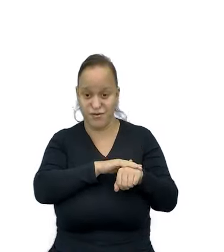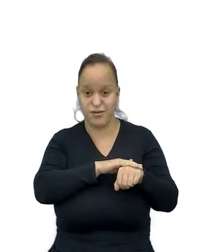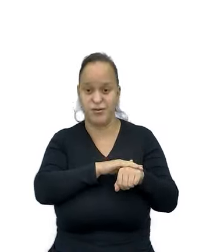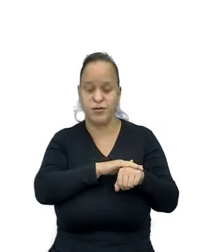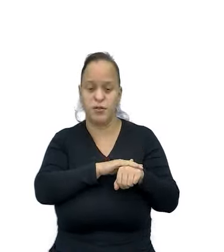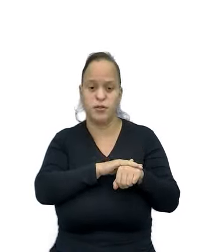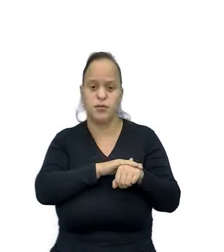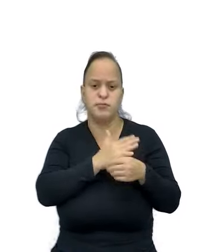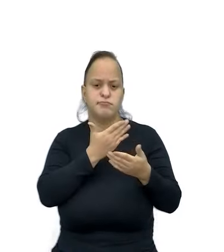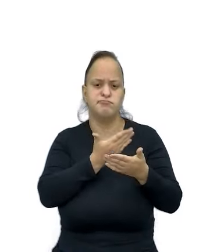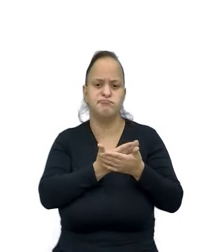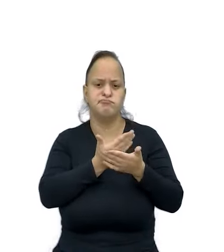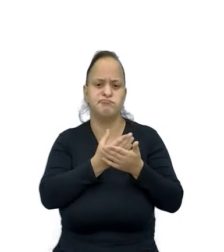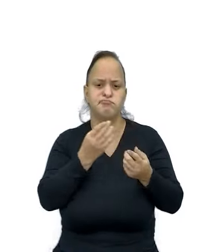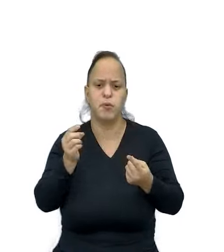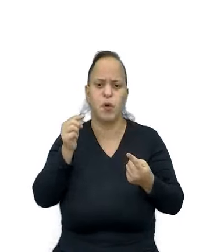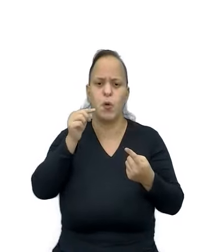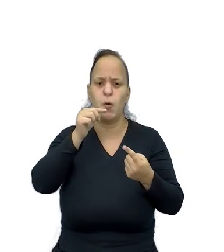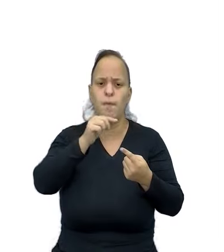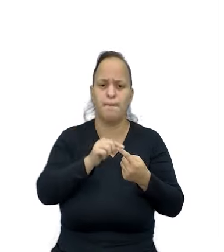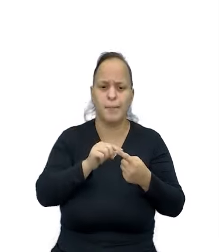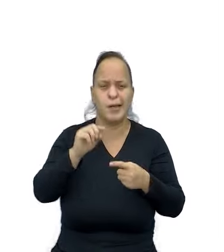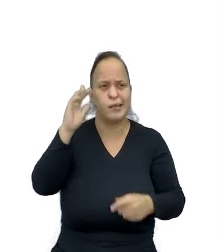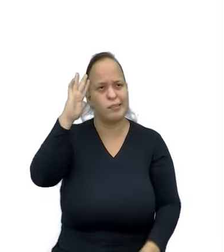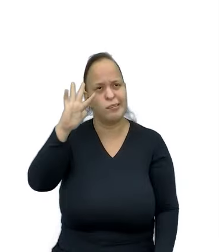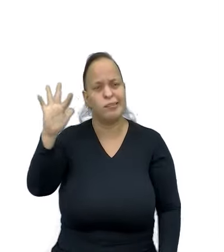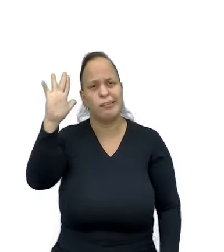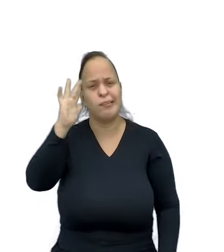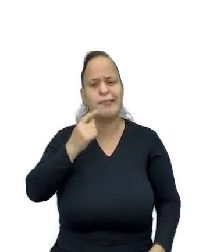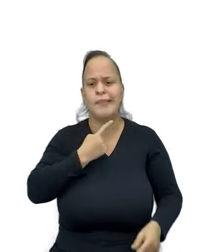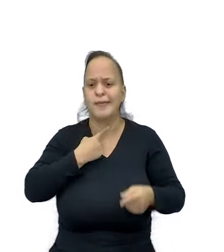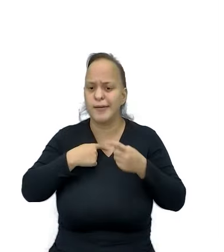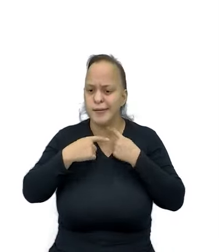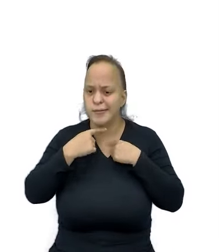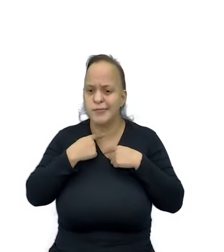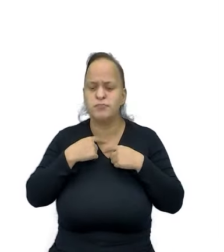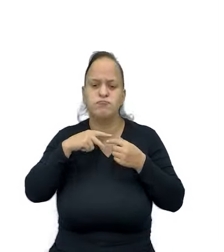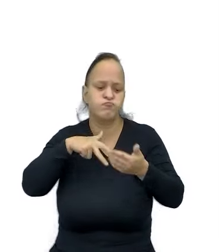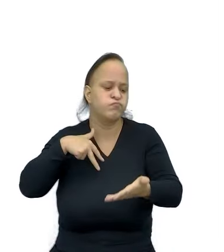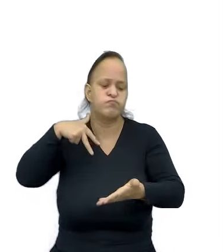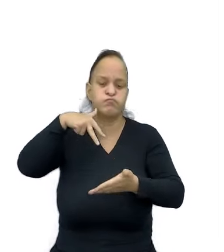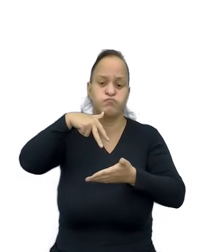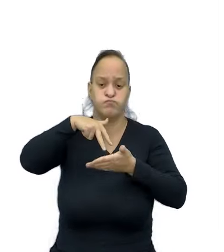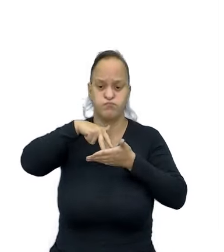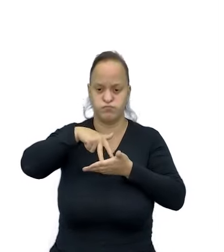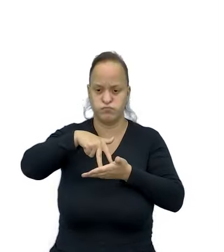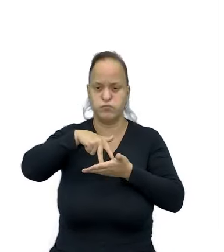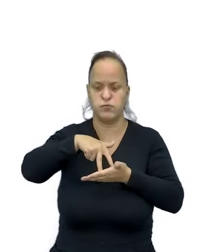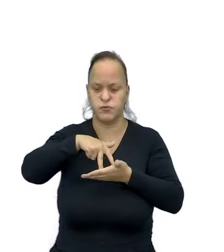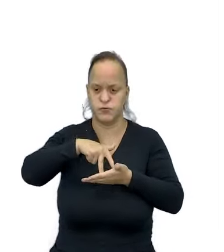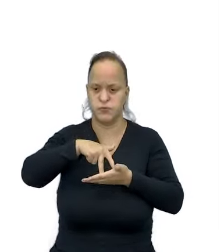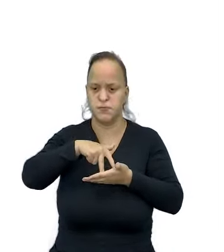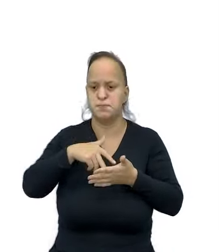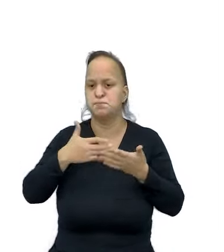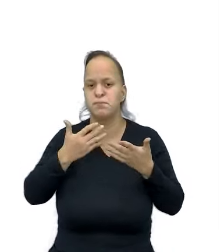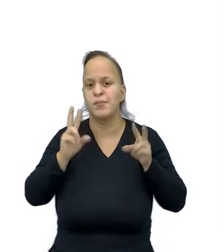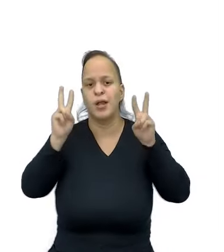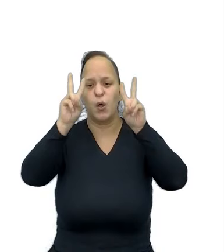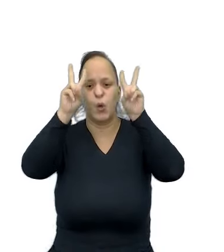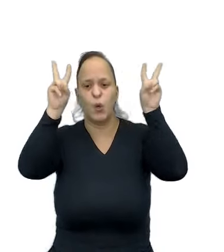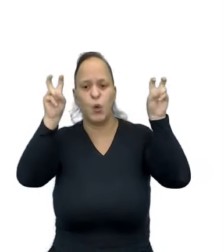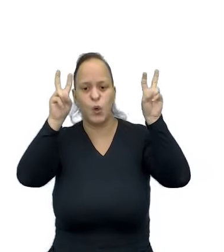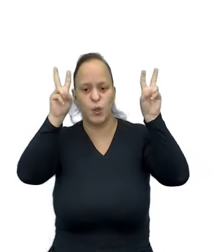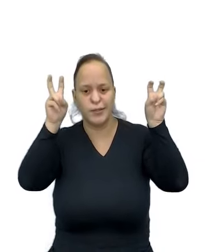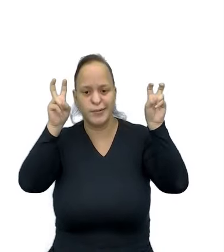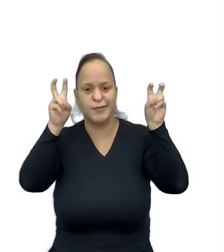objetivos, desejos e sonhos para o futuro, com enfoque no protagonismo. Então, uma vez que está trabalhando esse tema, né, em relação